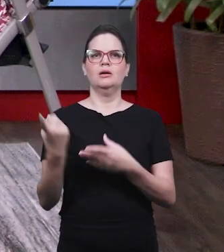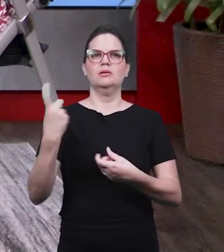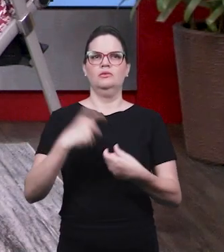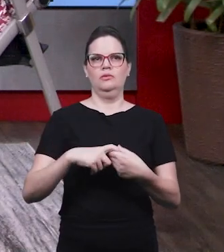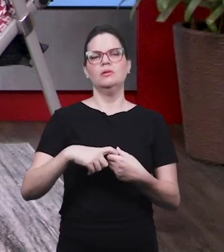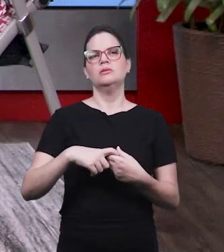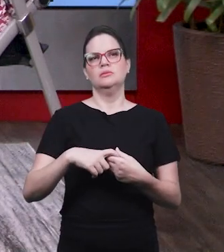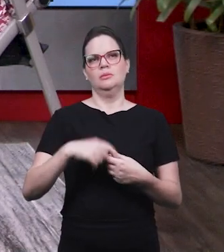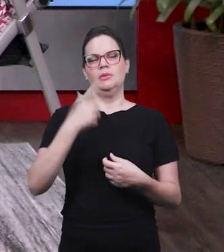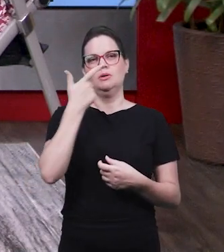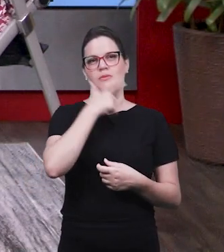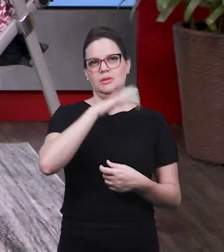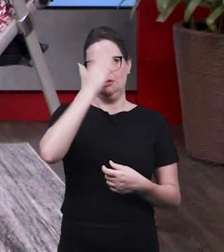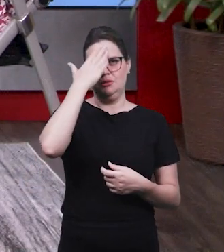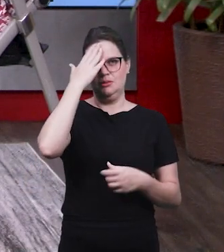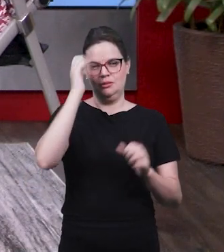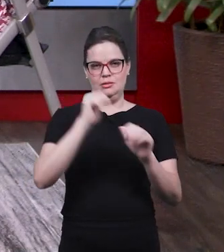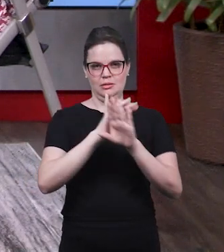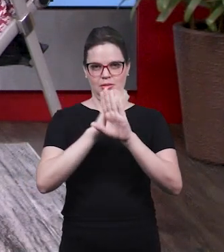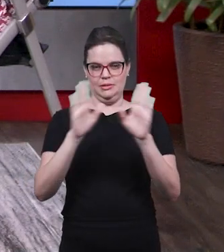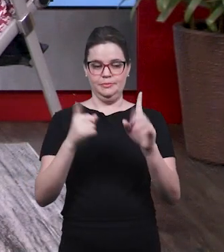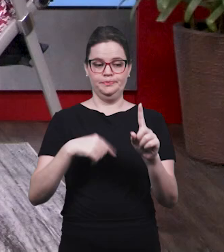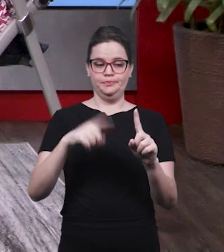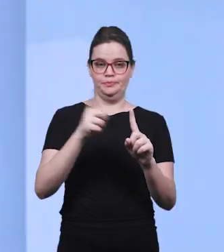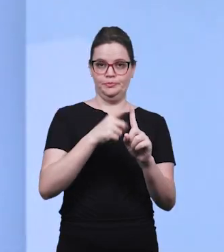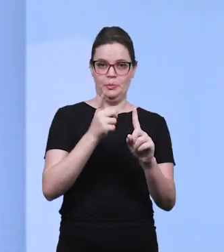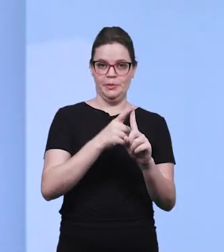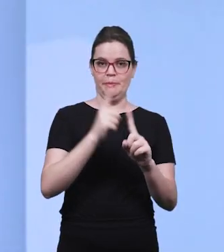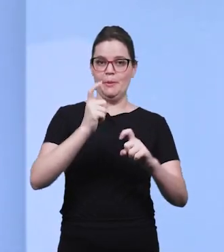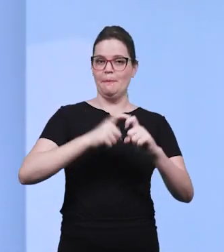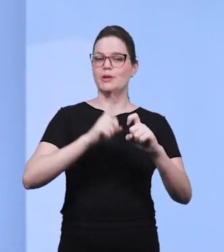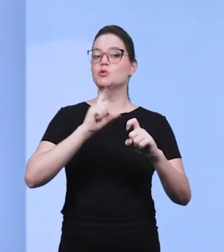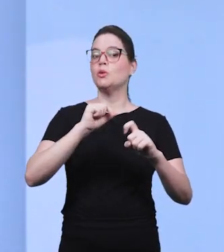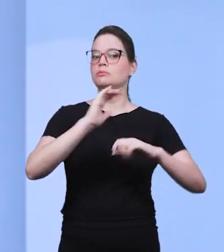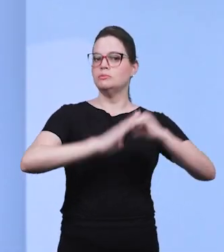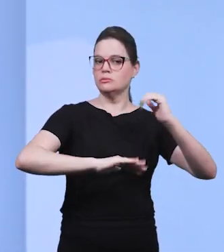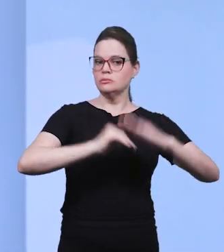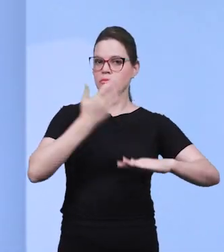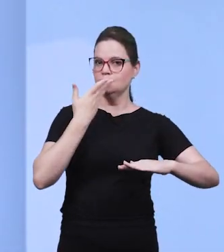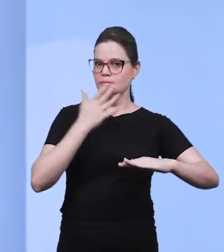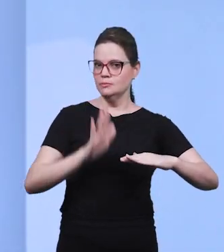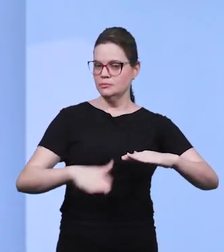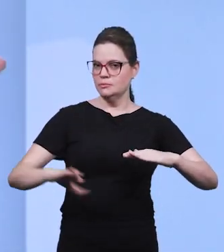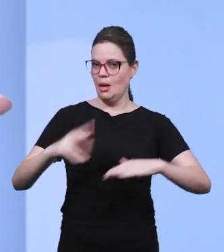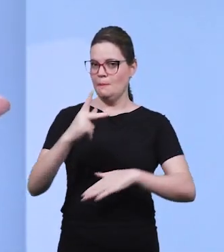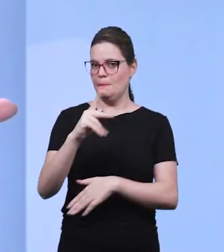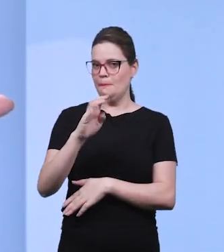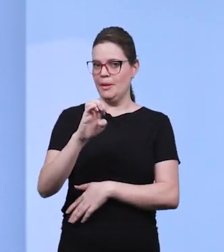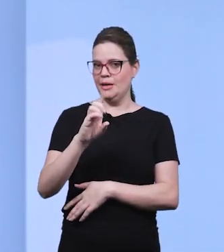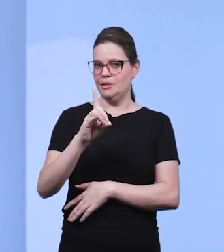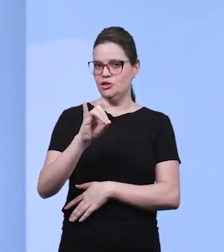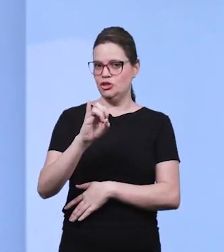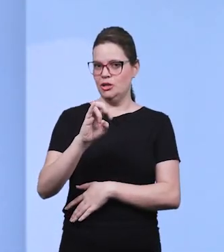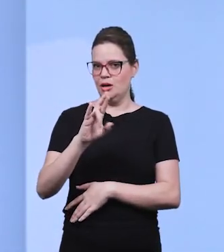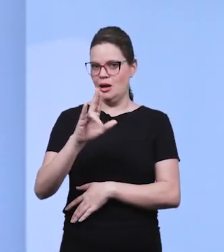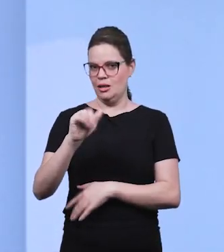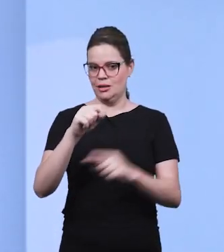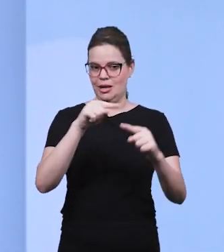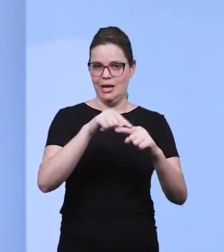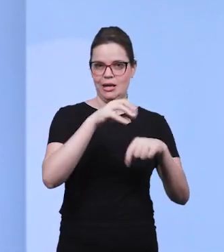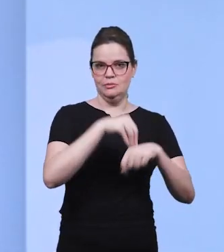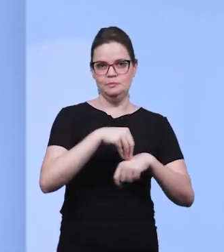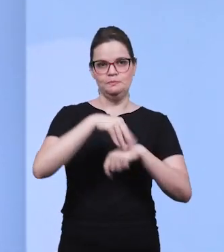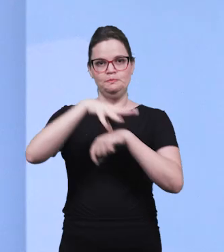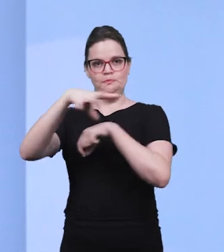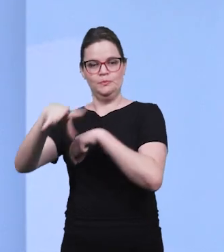recapitular e ficar bem gravado. Então, é o pediatra. O pediatra, ele pode direcionar para um médico especialista. Sim. Então, ele pode